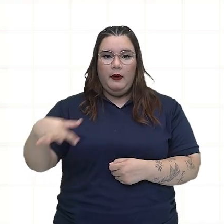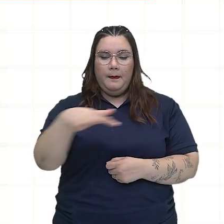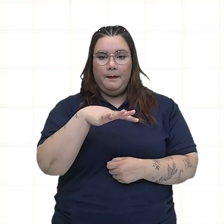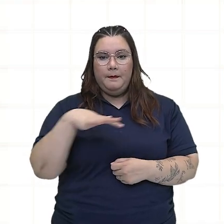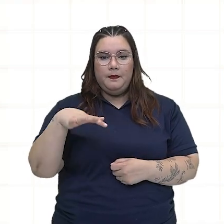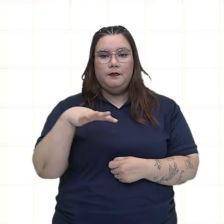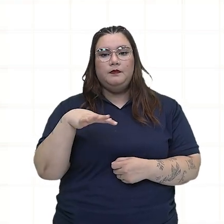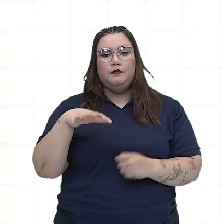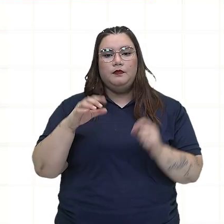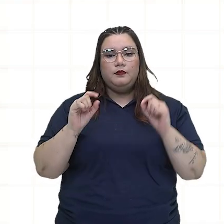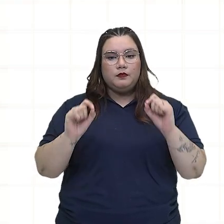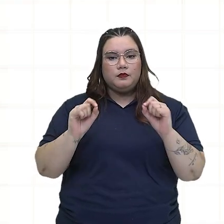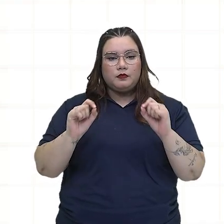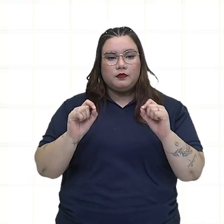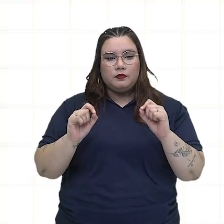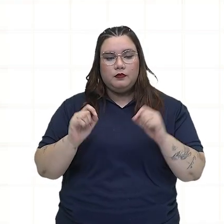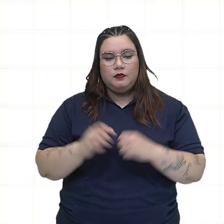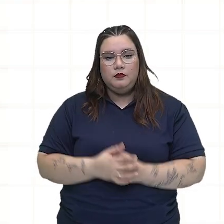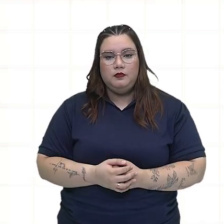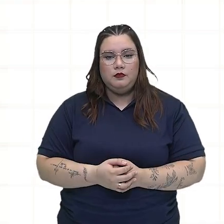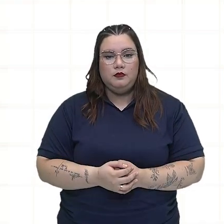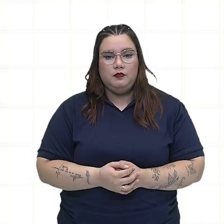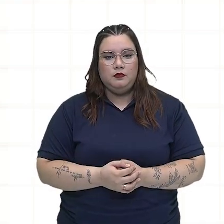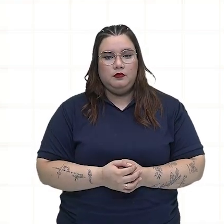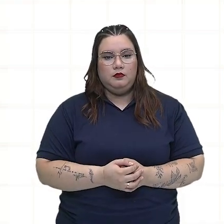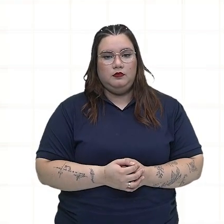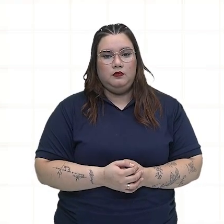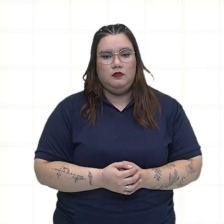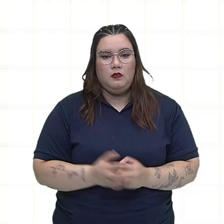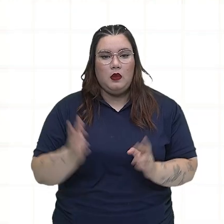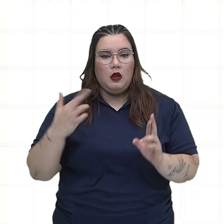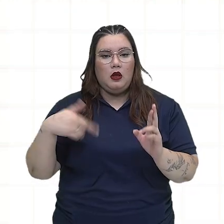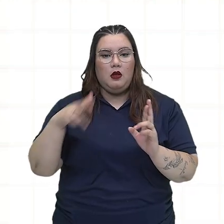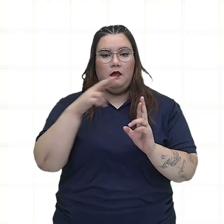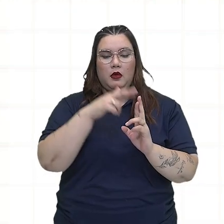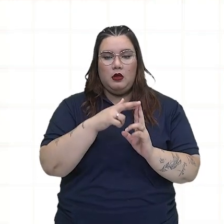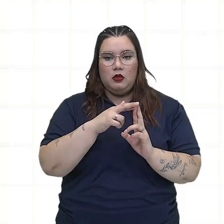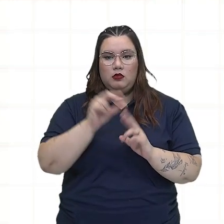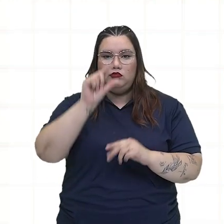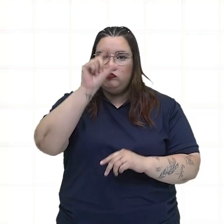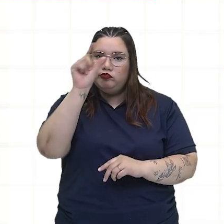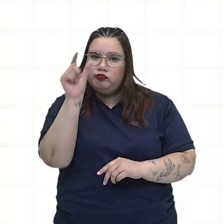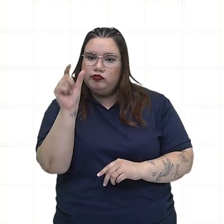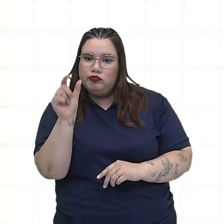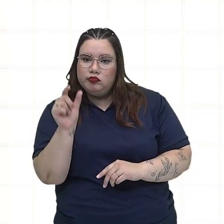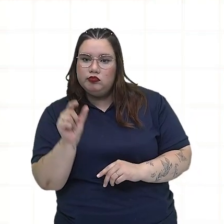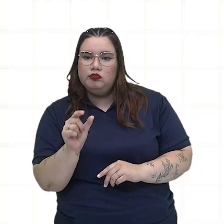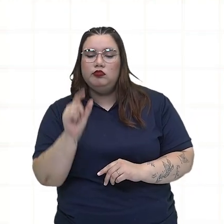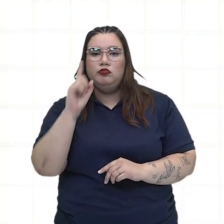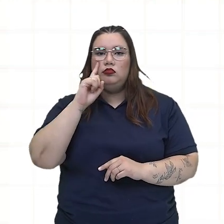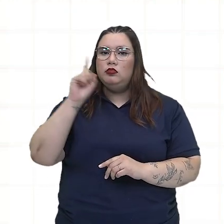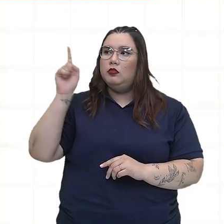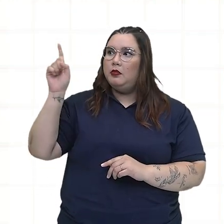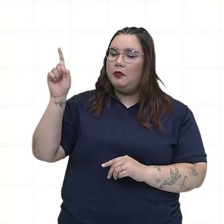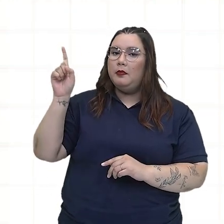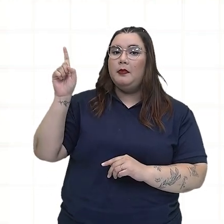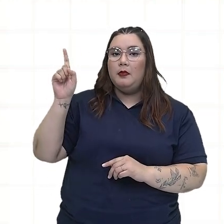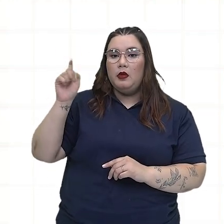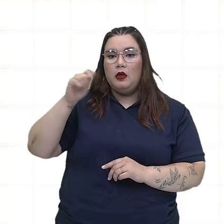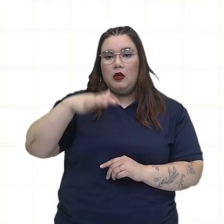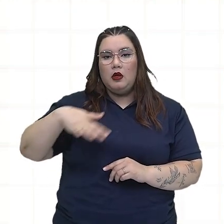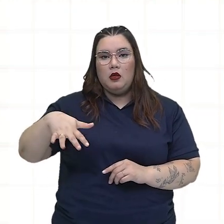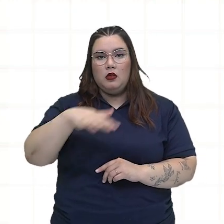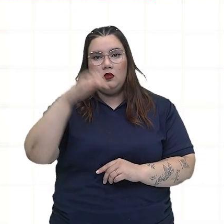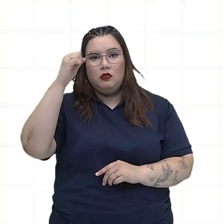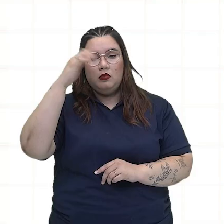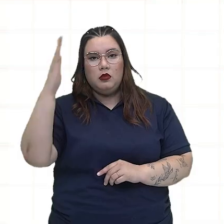do clima tropical Nordeste Oriental, que corresponde a essa faixa litorânea